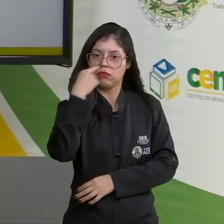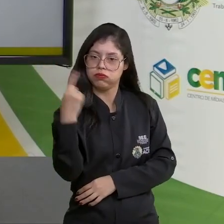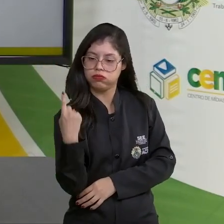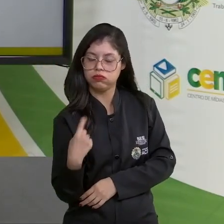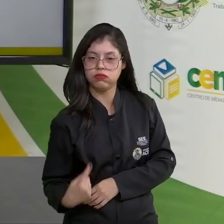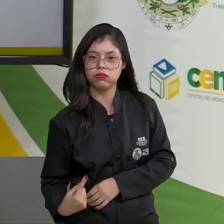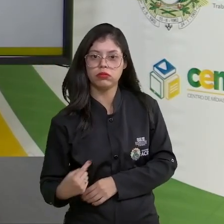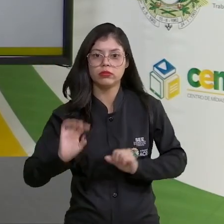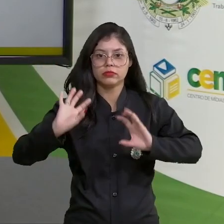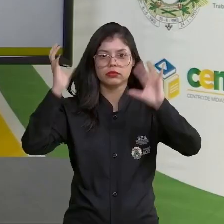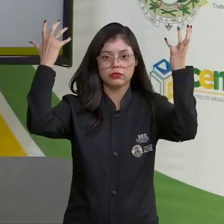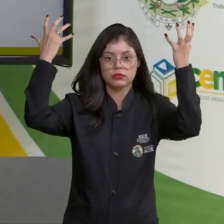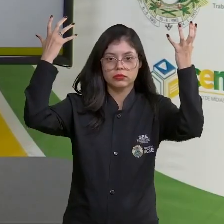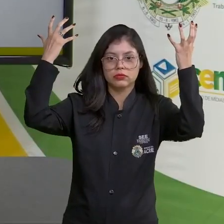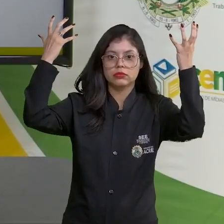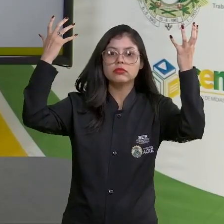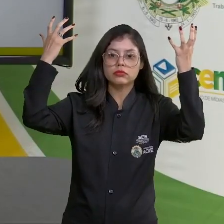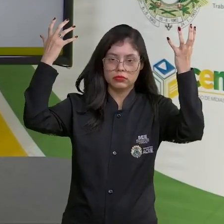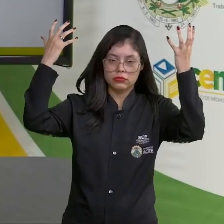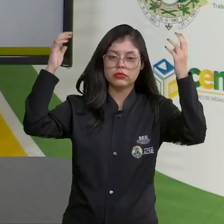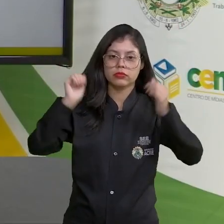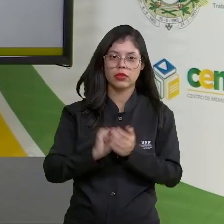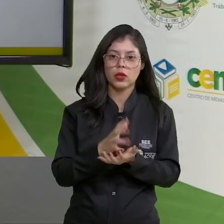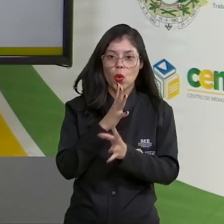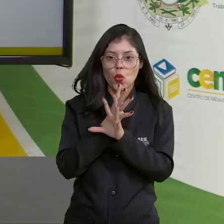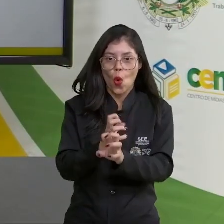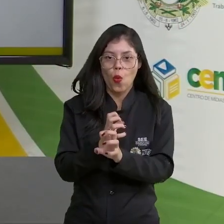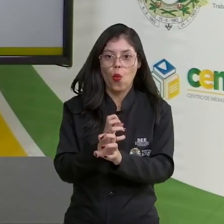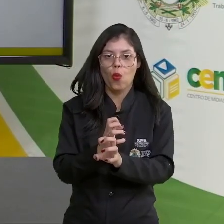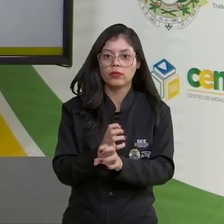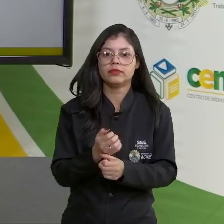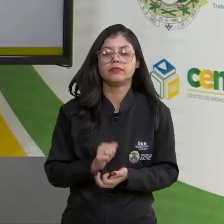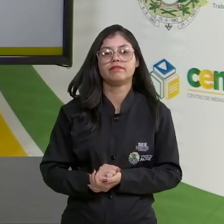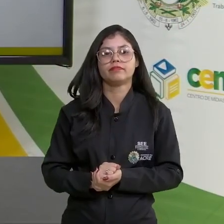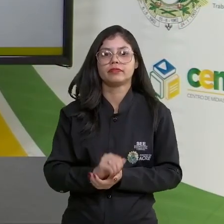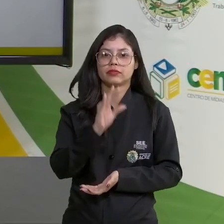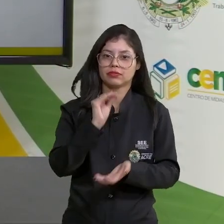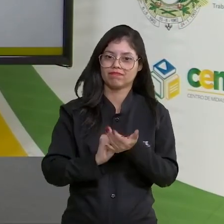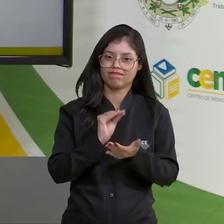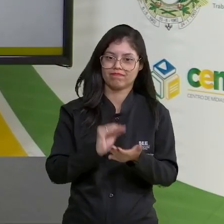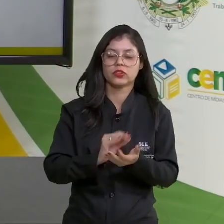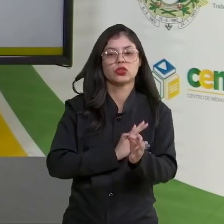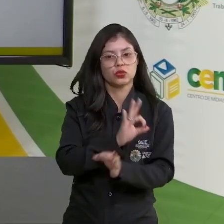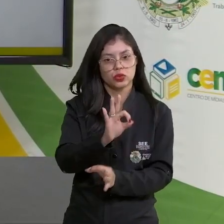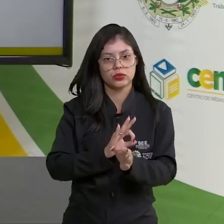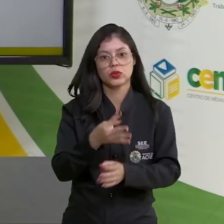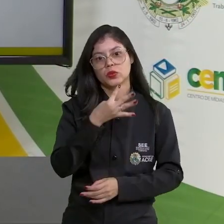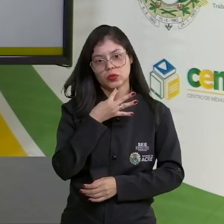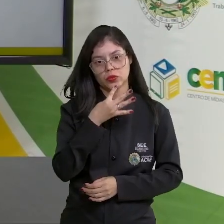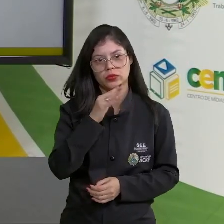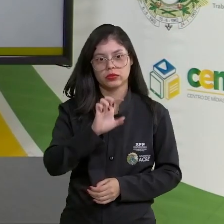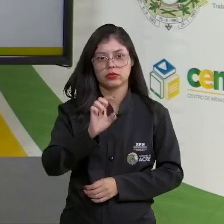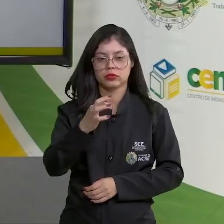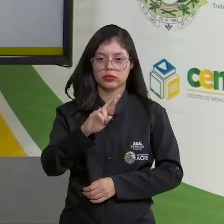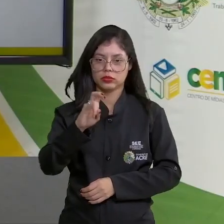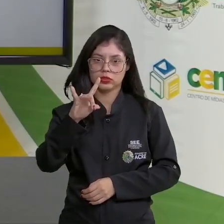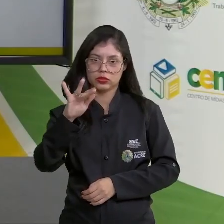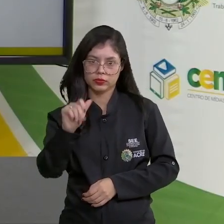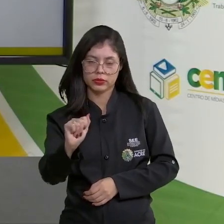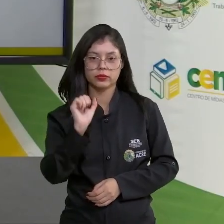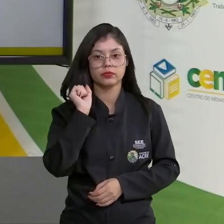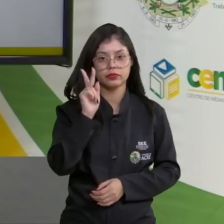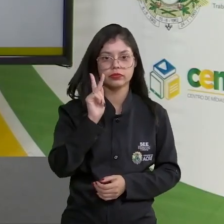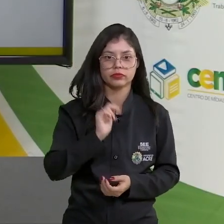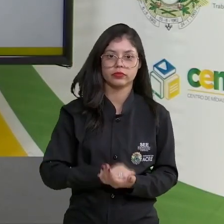furacões, climas muito secas. Isso é uma desordem do nosso clima, conhecida como entropia, tá